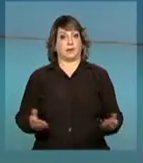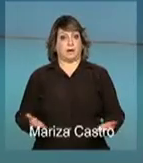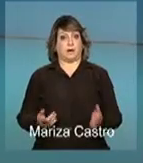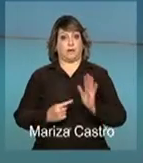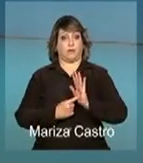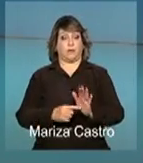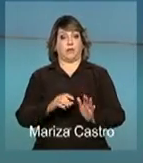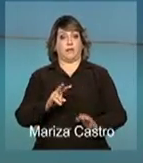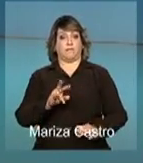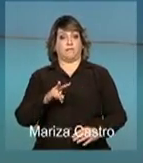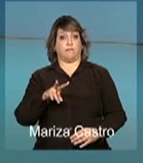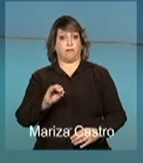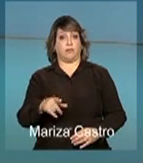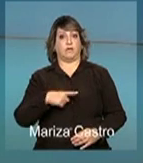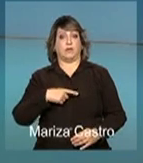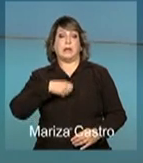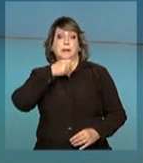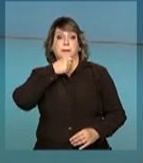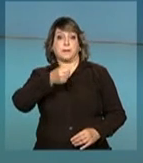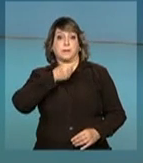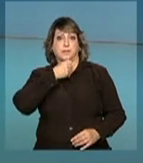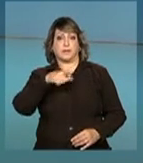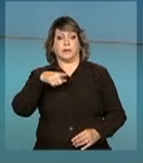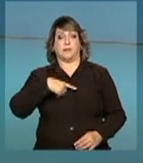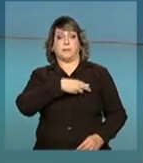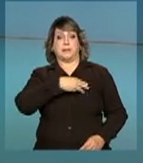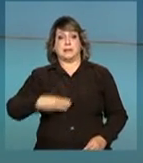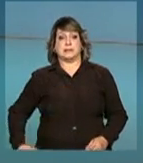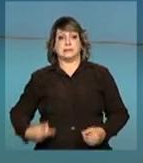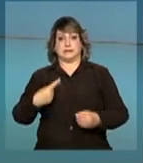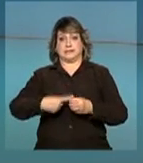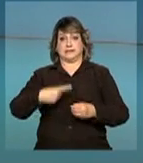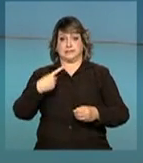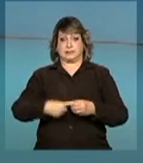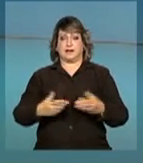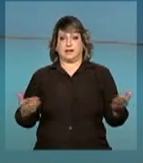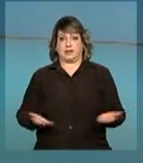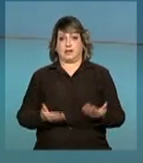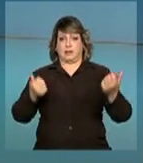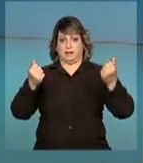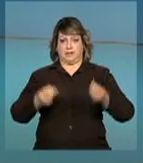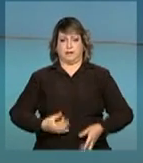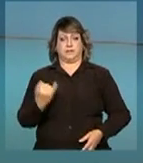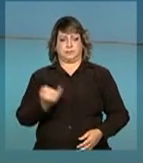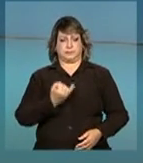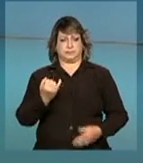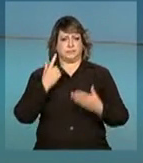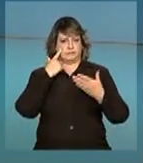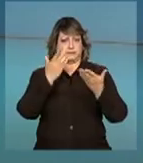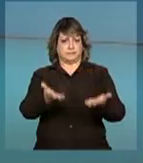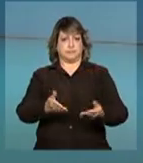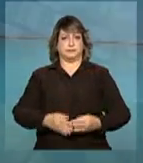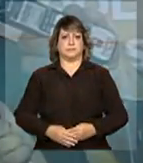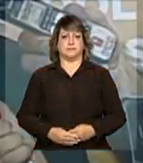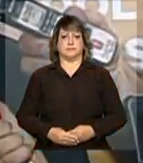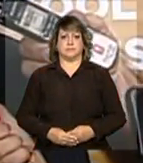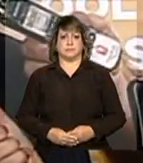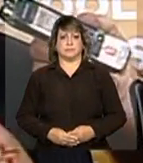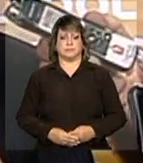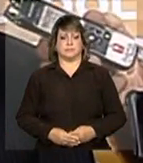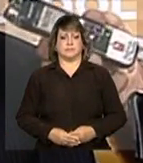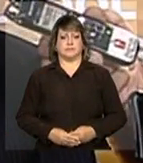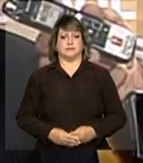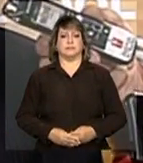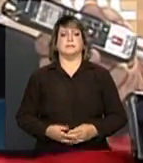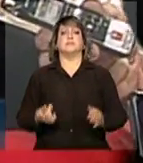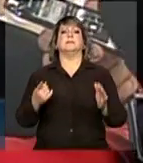Interrompemos a programação para transmitir ao vivo do Ministério das Cidades, entrevista com o ministro Agnaldo Ribeiro. Acompanhe.